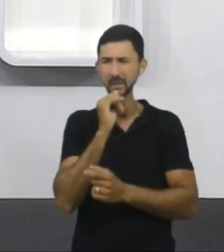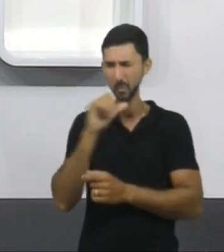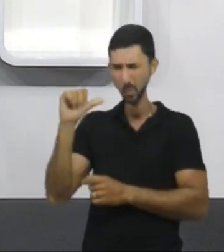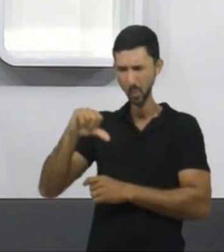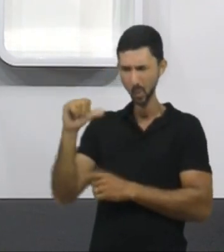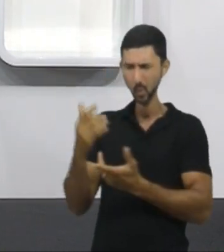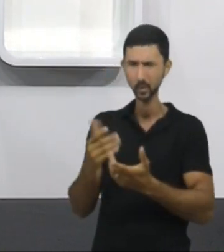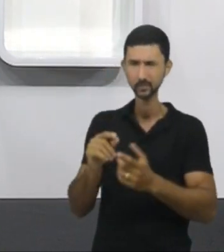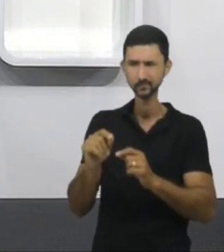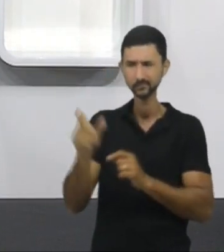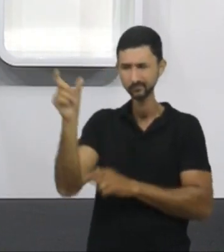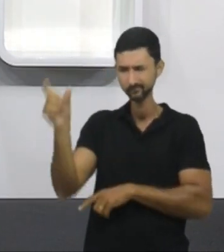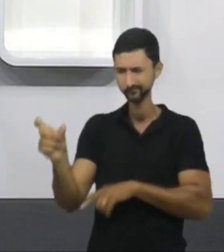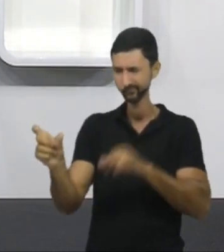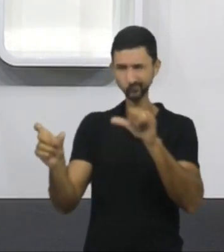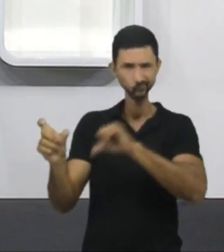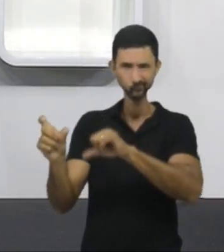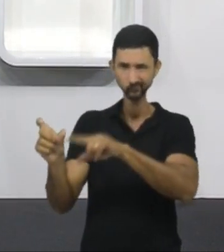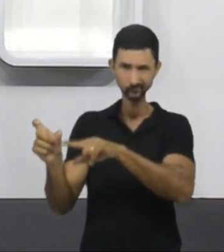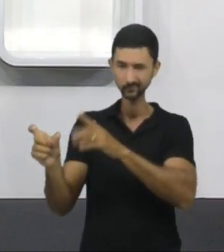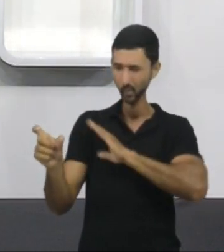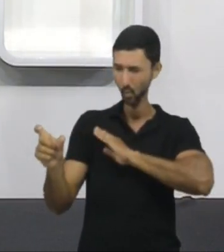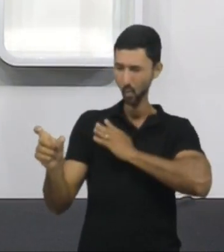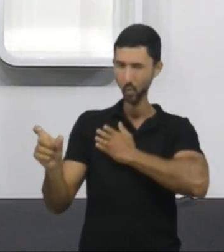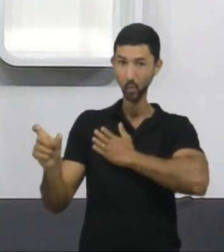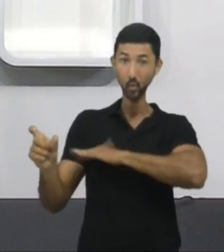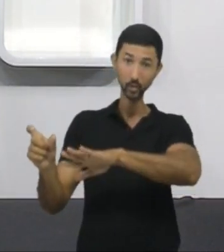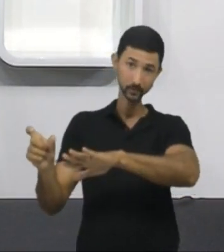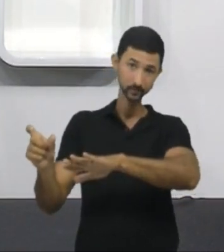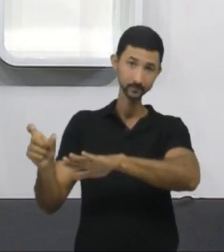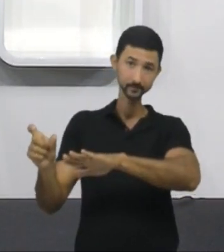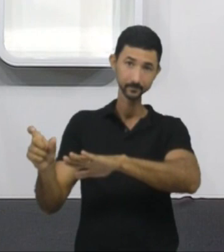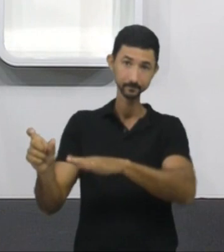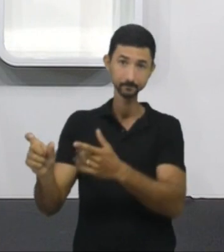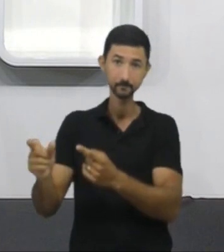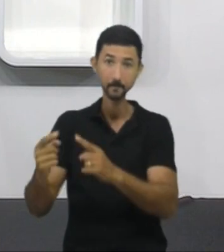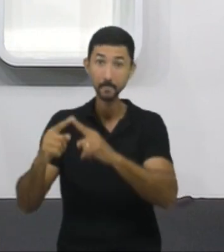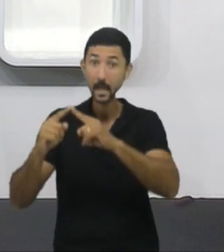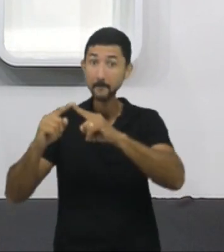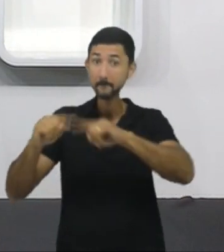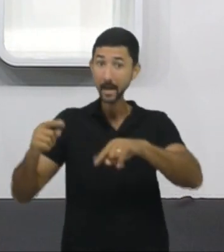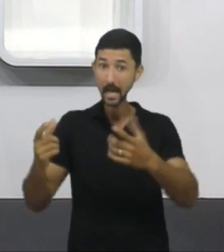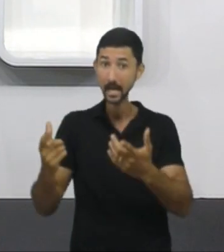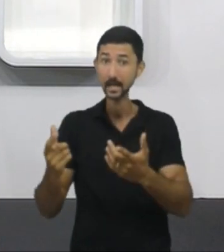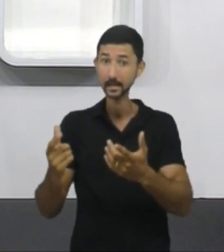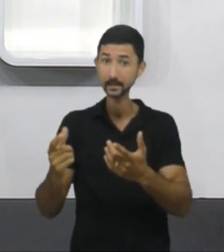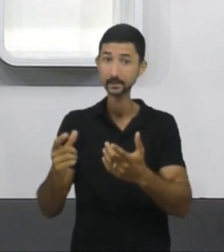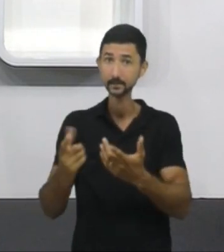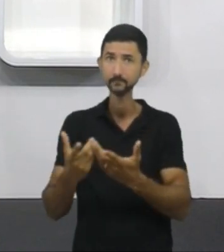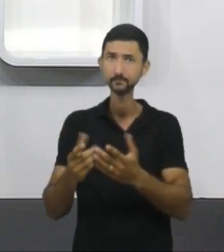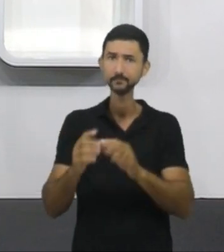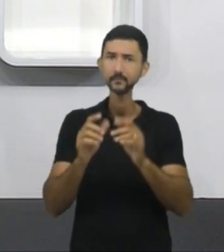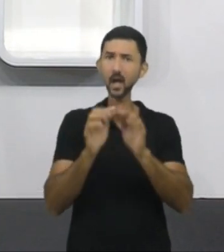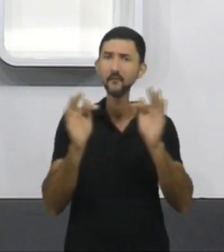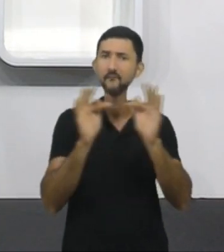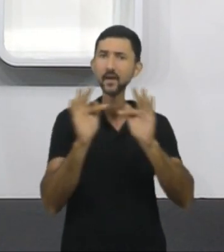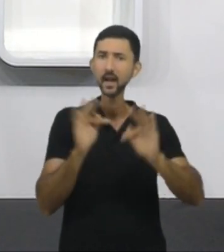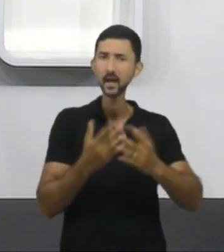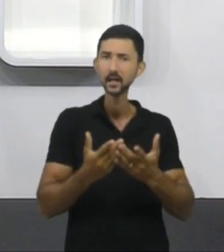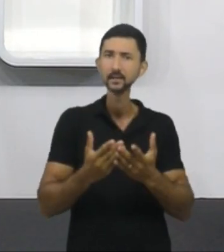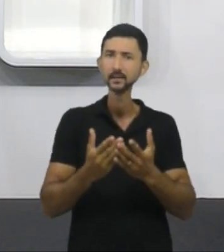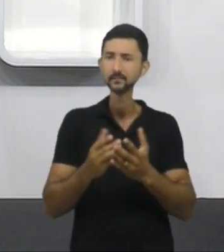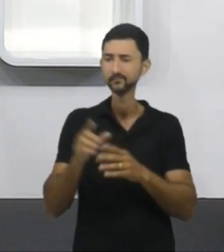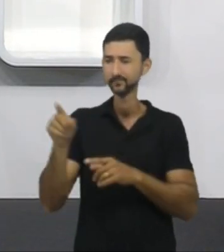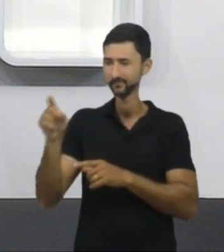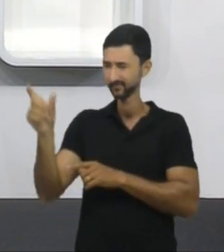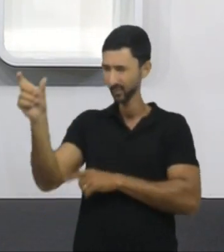nada? Normalmente nós não gostamos dessa pessoa, mas o verso da canção, aliás, os versos da canção dizem: você